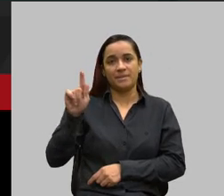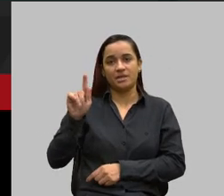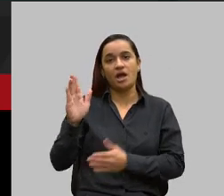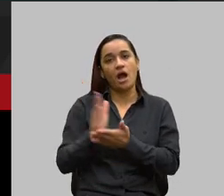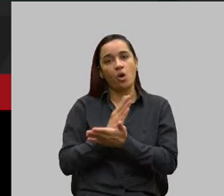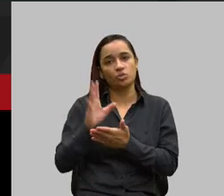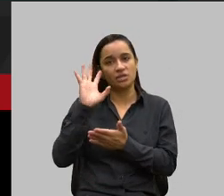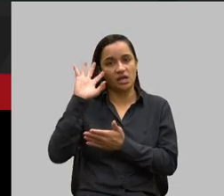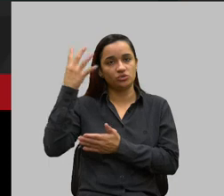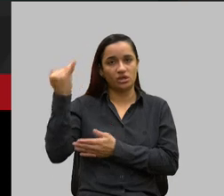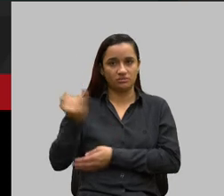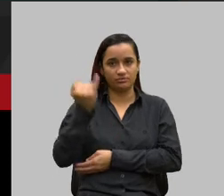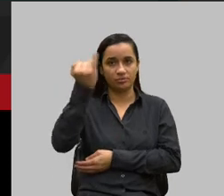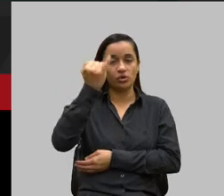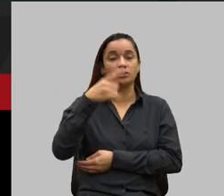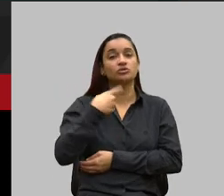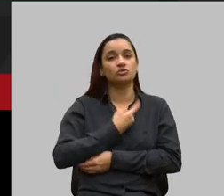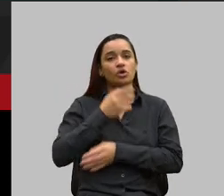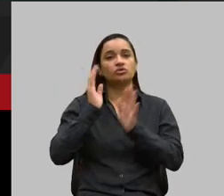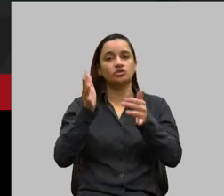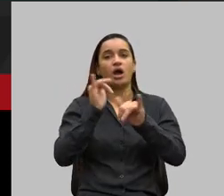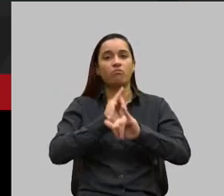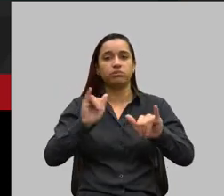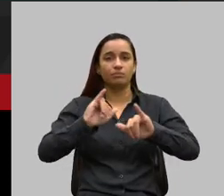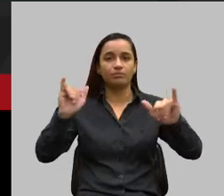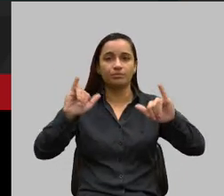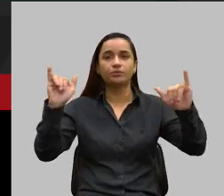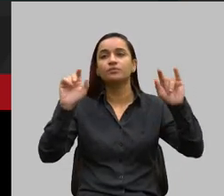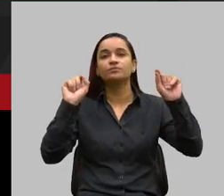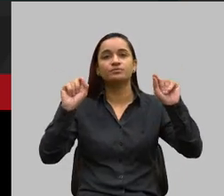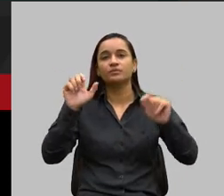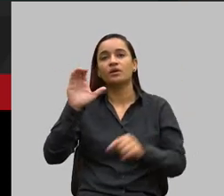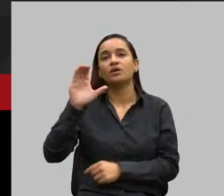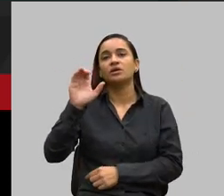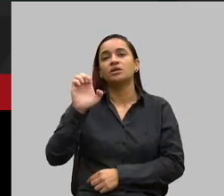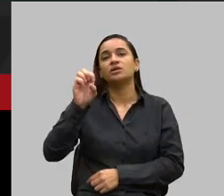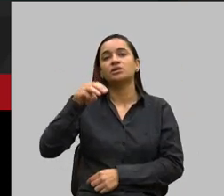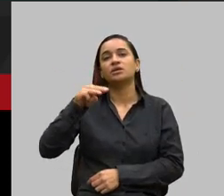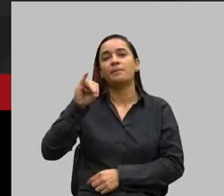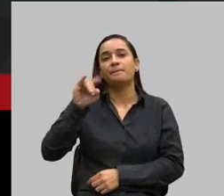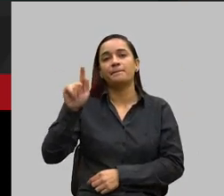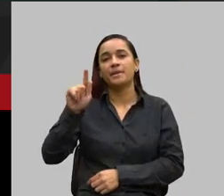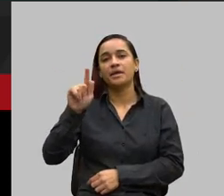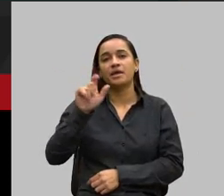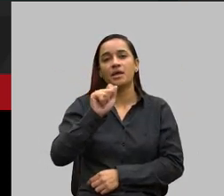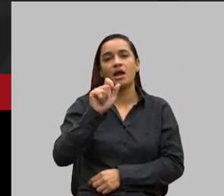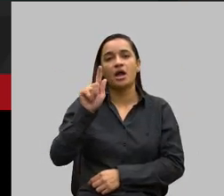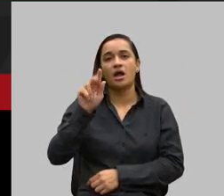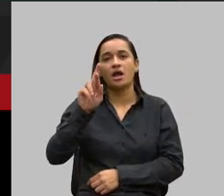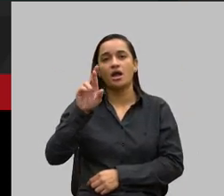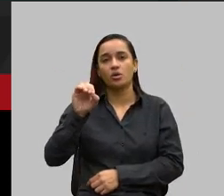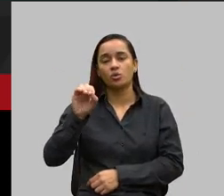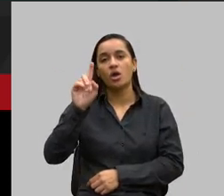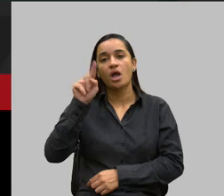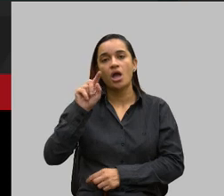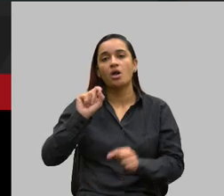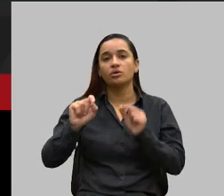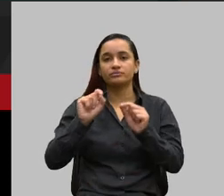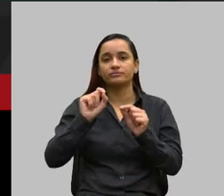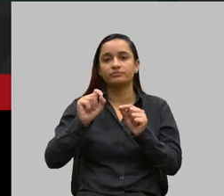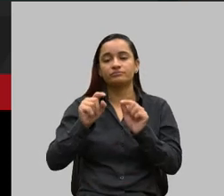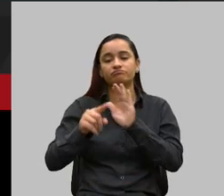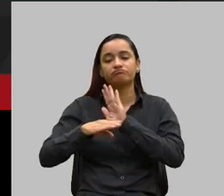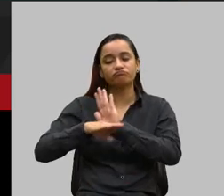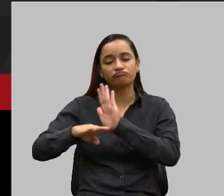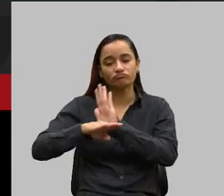foi anunciado pelo Governador Rome Zem semig Agro que vai ser um divisor de águas aí no atendimento ao Homem do Campo a